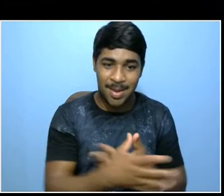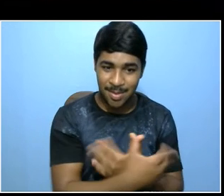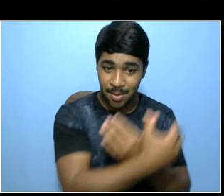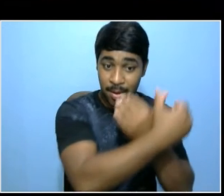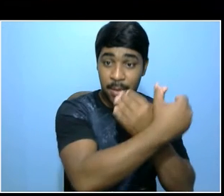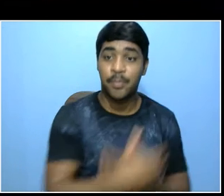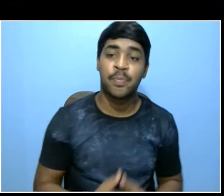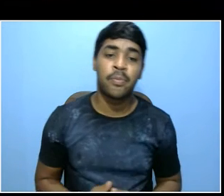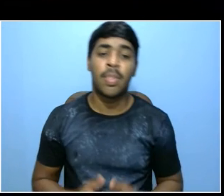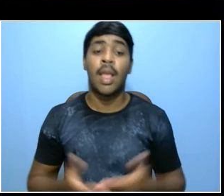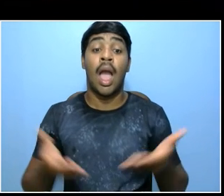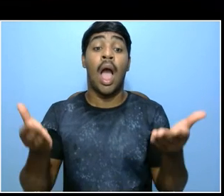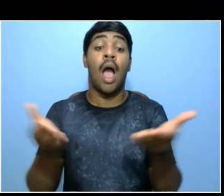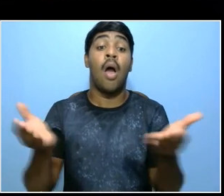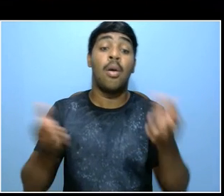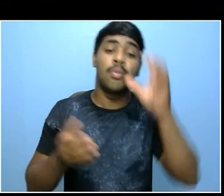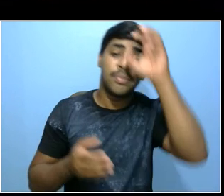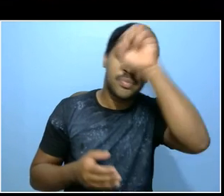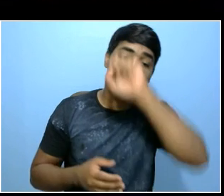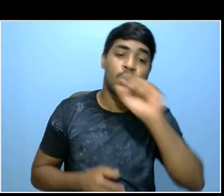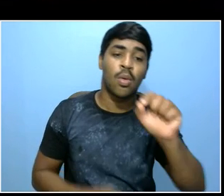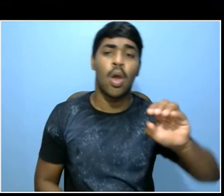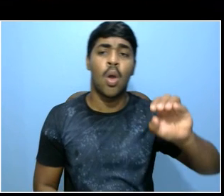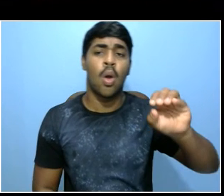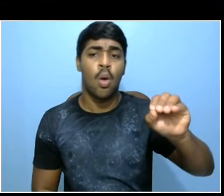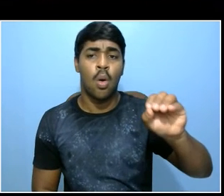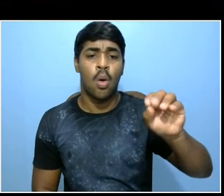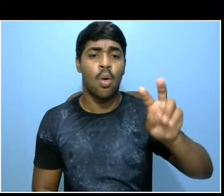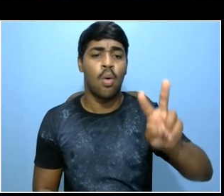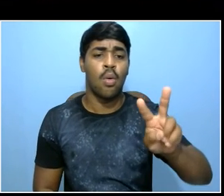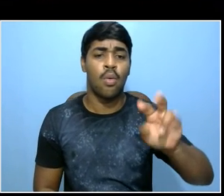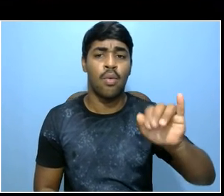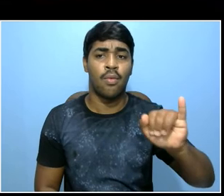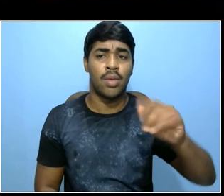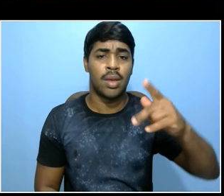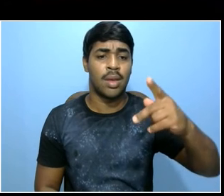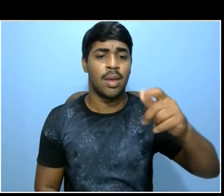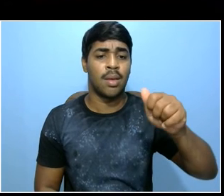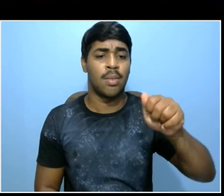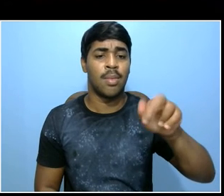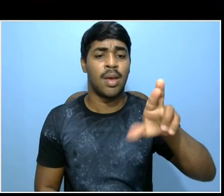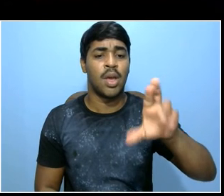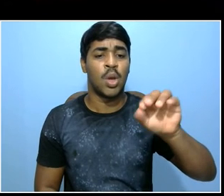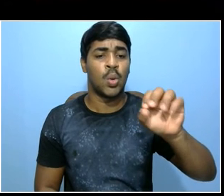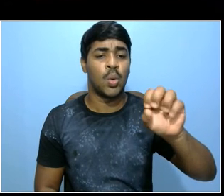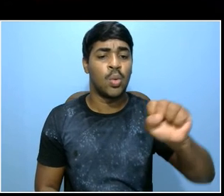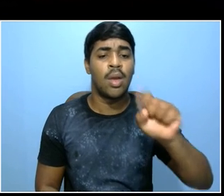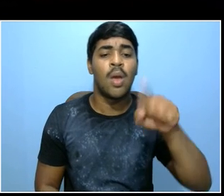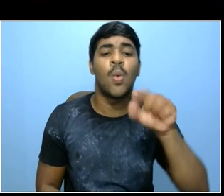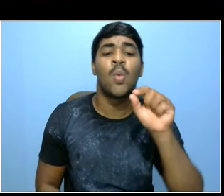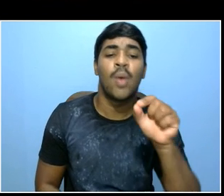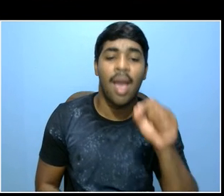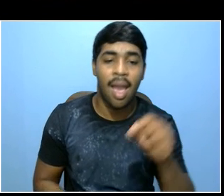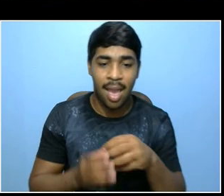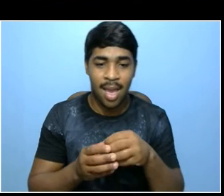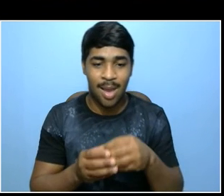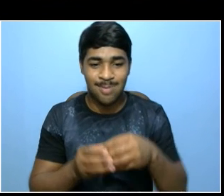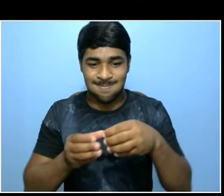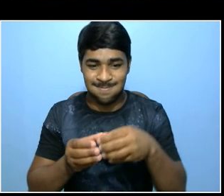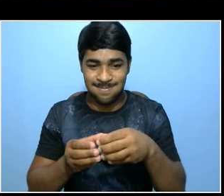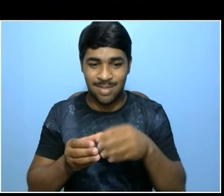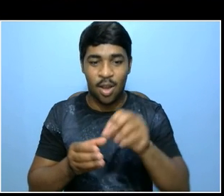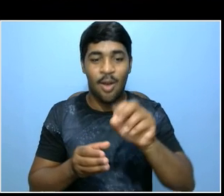Os animais ovíparos são aqueles cujo embrião se desenvolve dentro de um ovo, né, em um ambiente externo. Ele não vai ter nenhuma ligação com